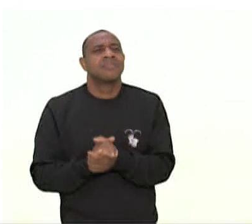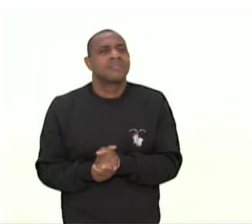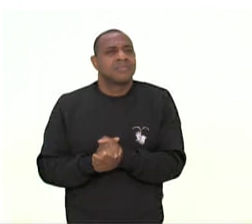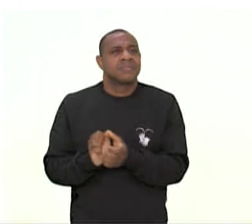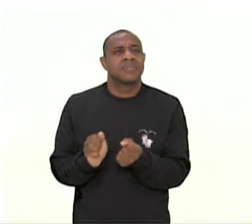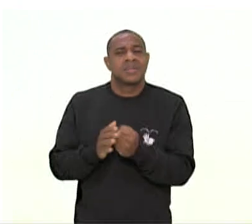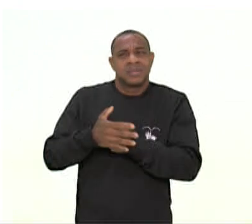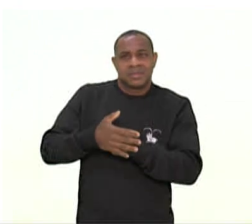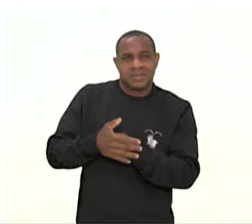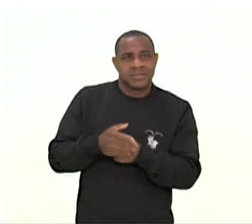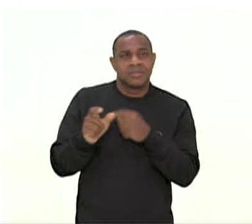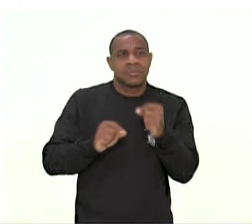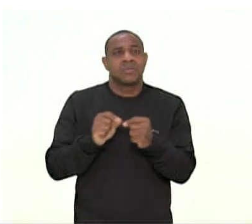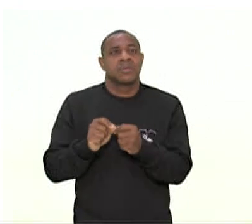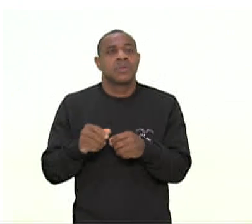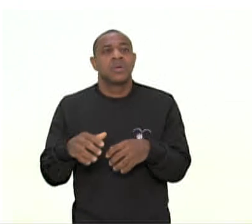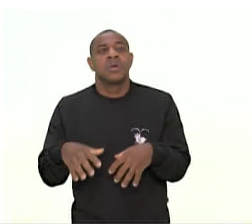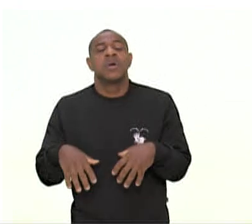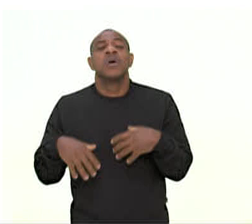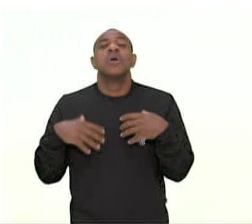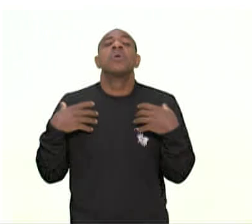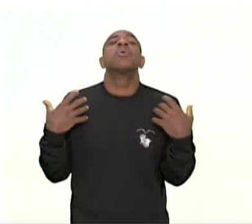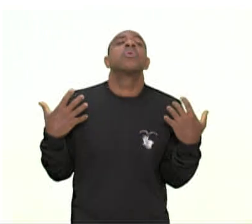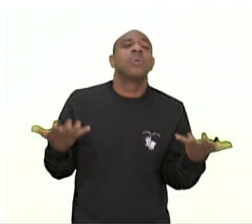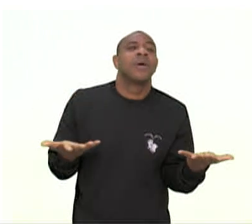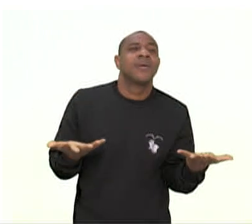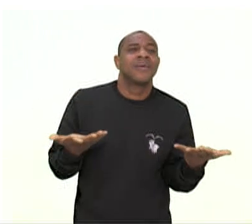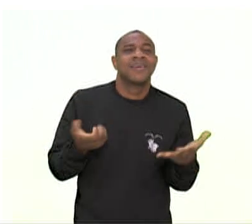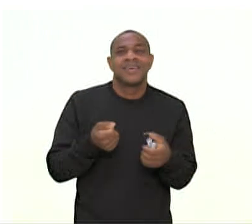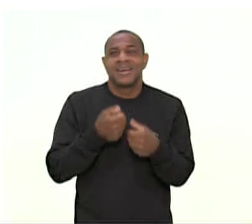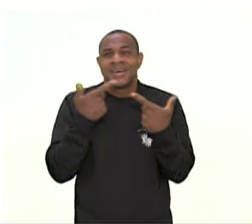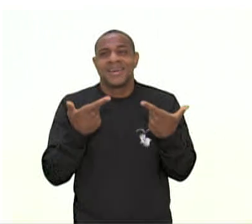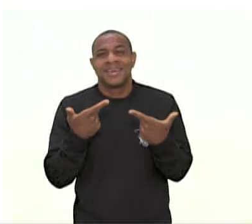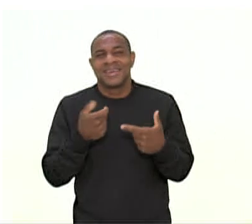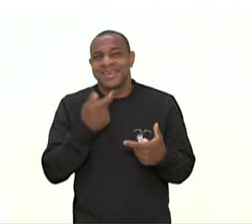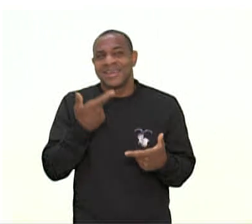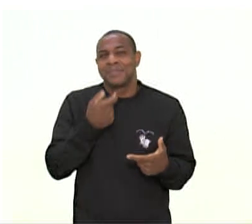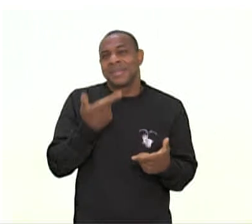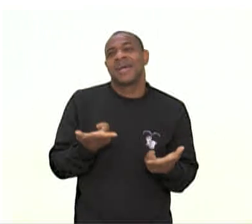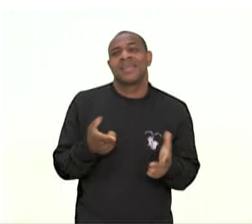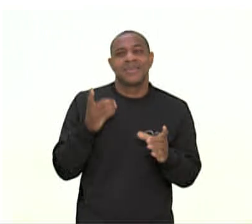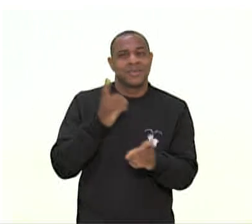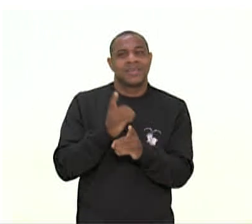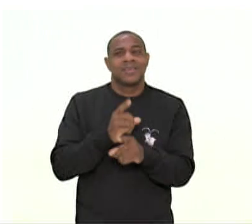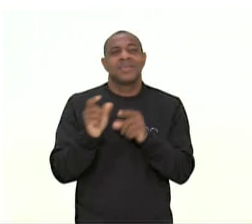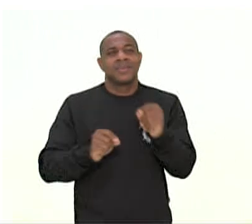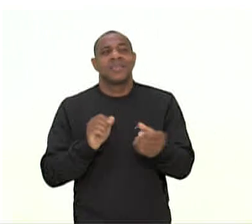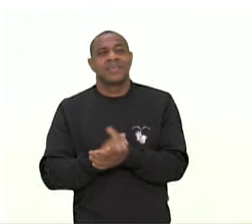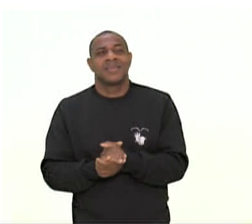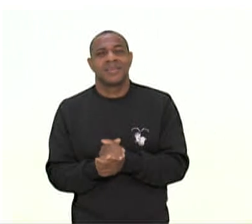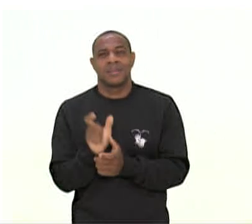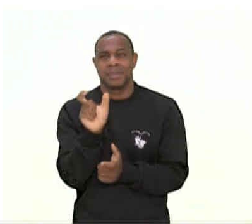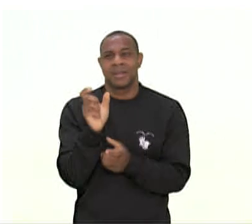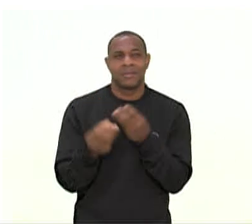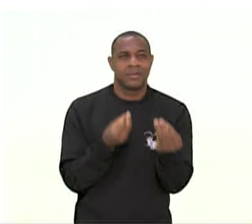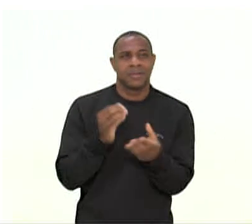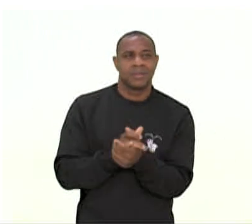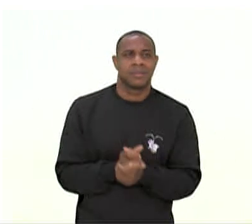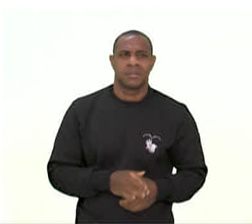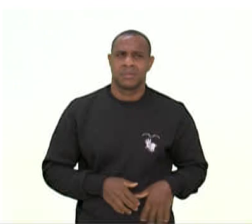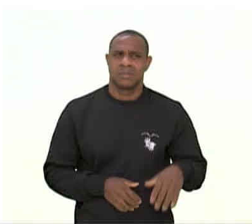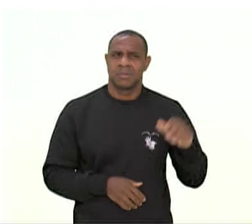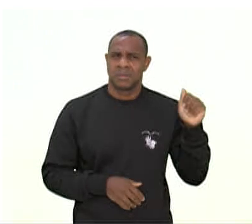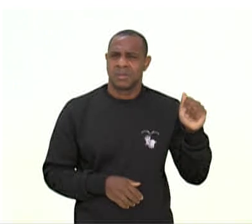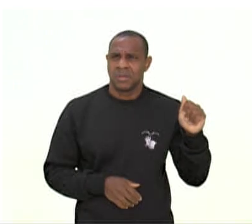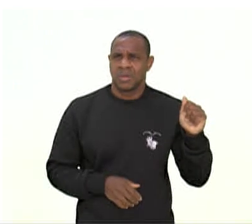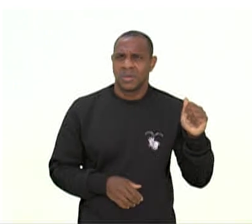isolamento, qual o teor satírico que nós encontramos? E aí? Letra A, o de que o médico comete bullying contra